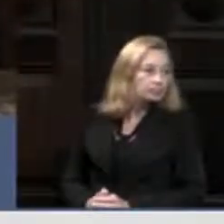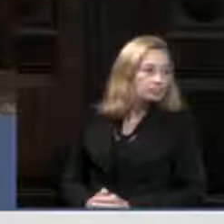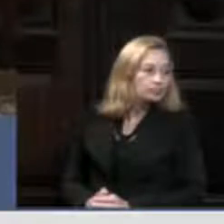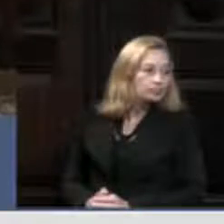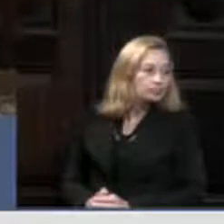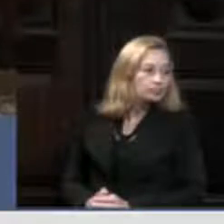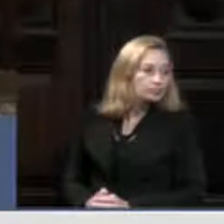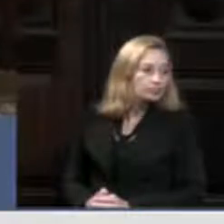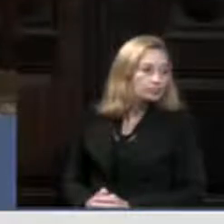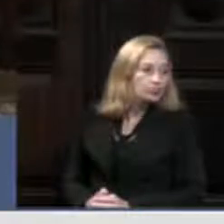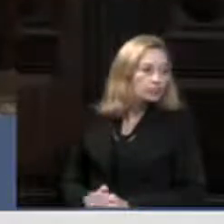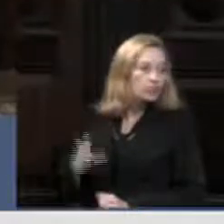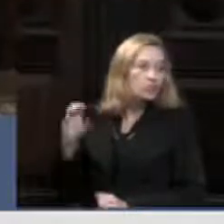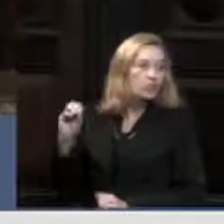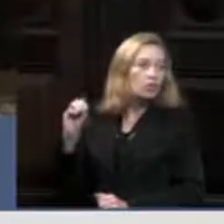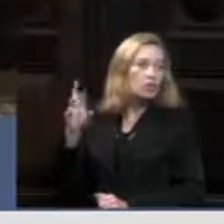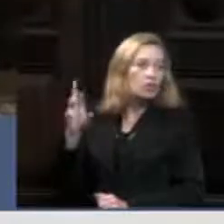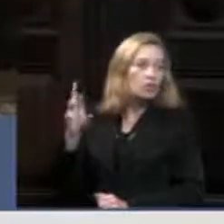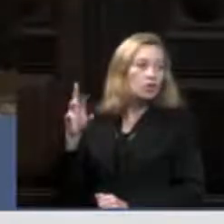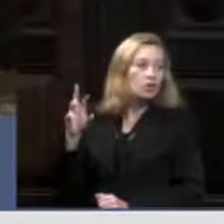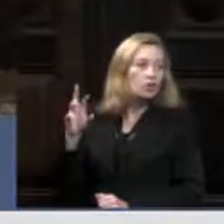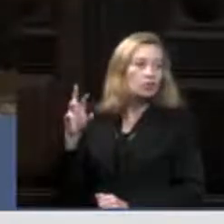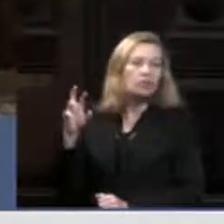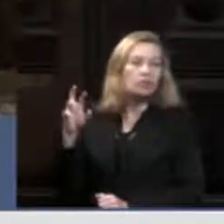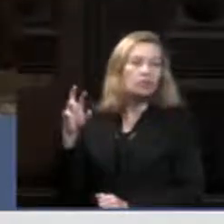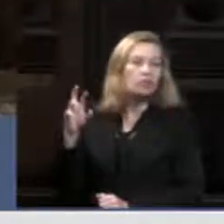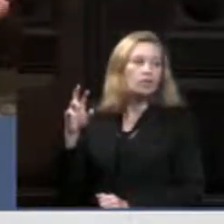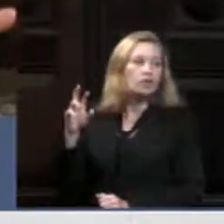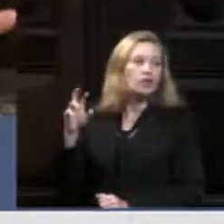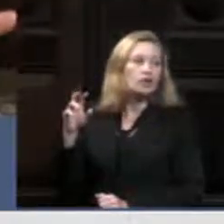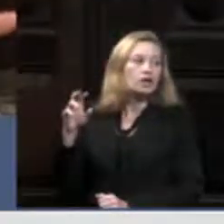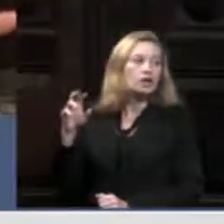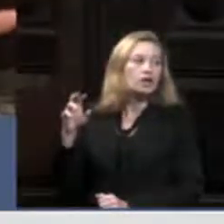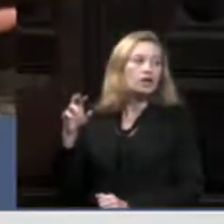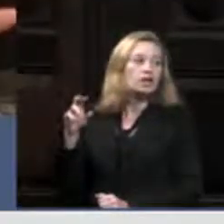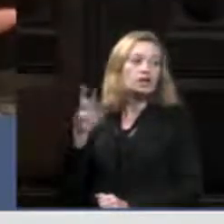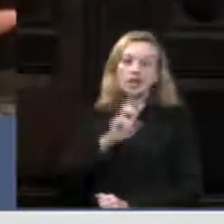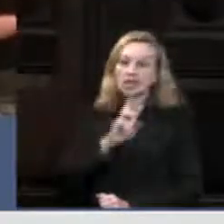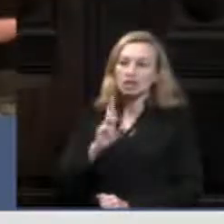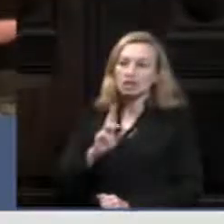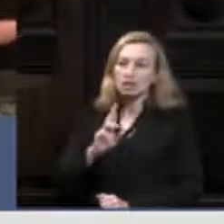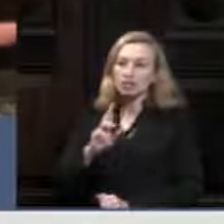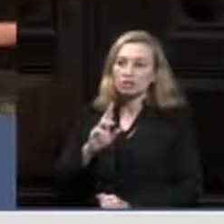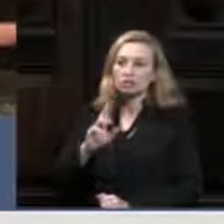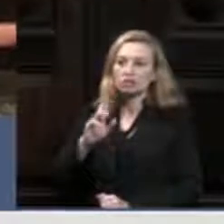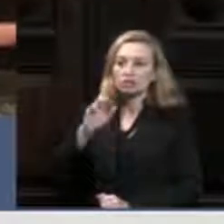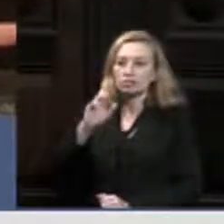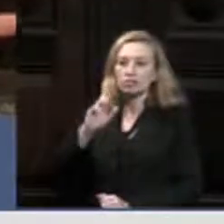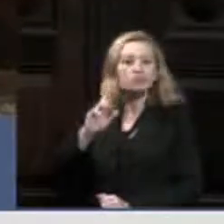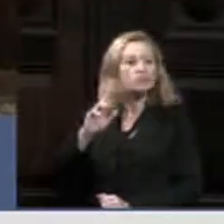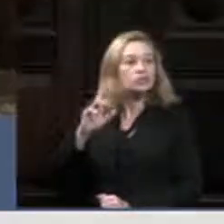do orixá africano na Igreja Católica, né?